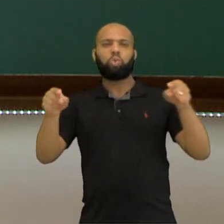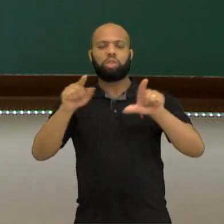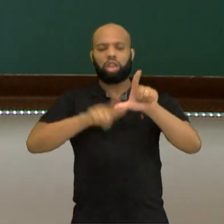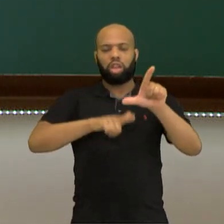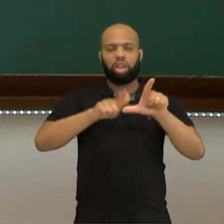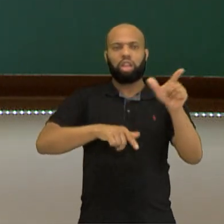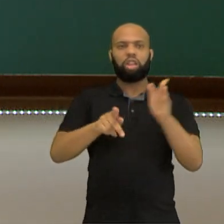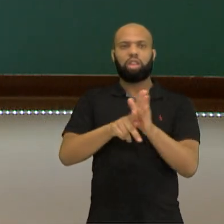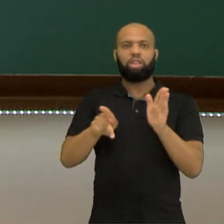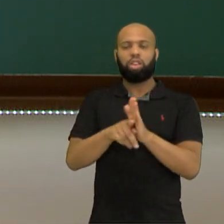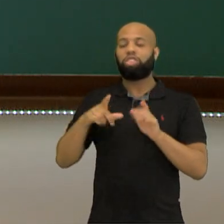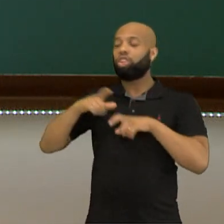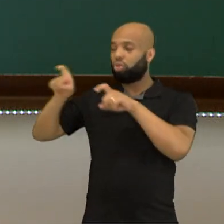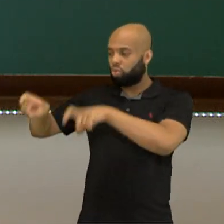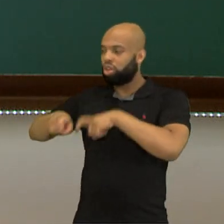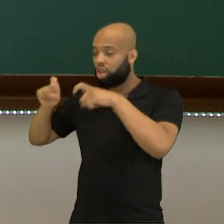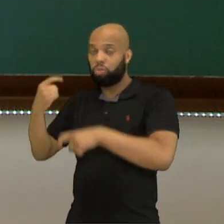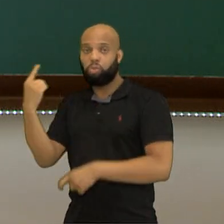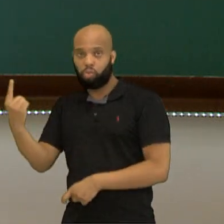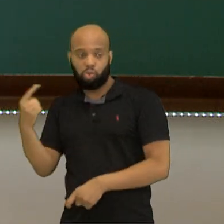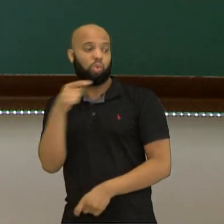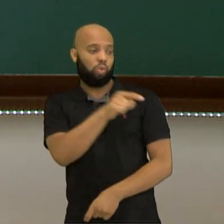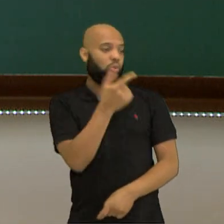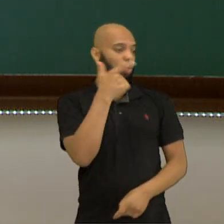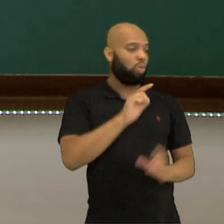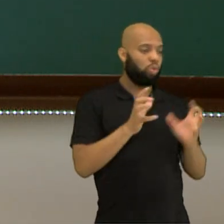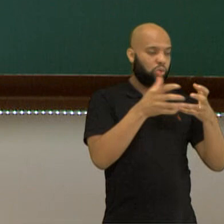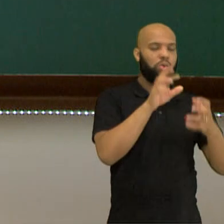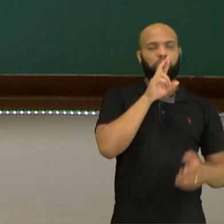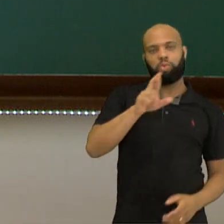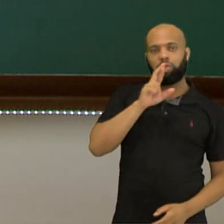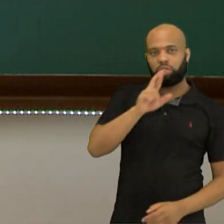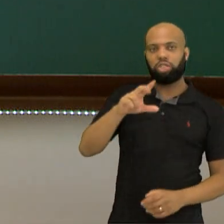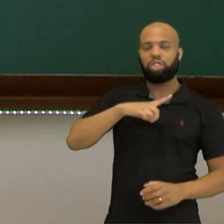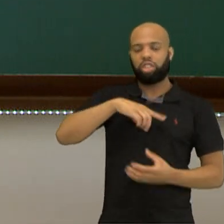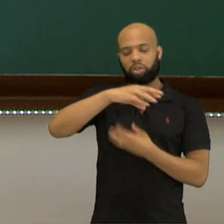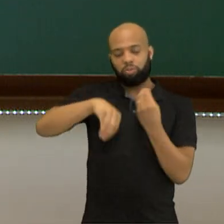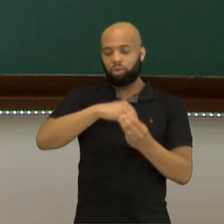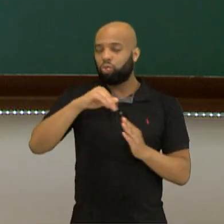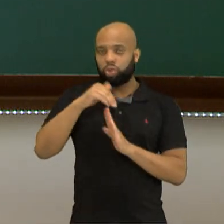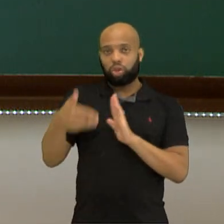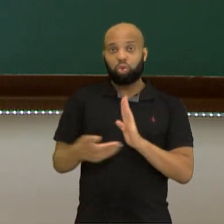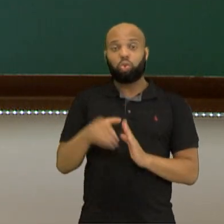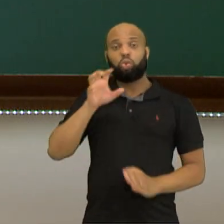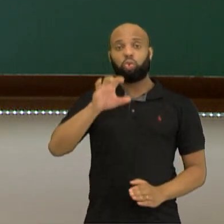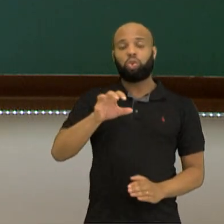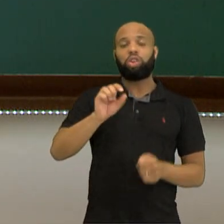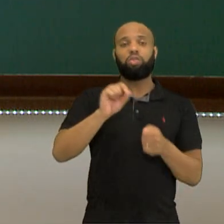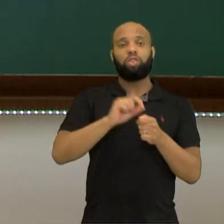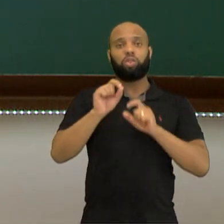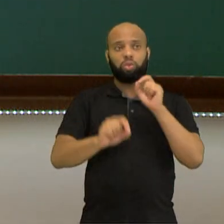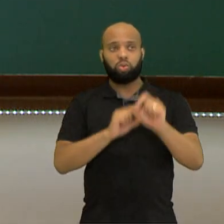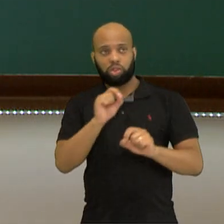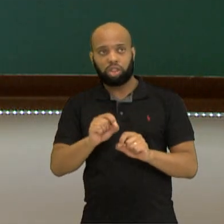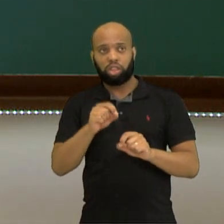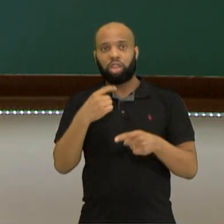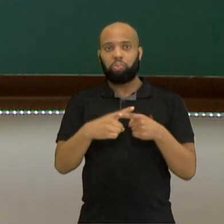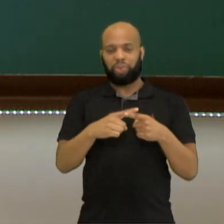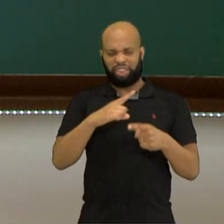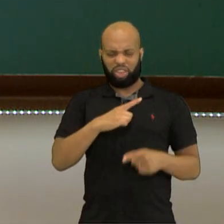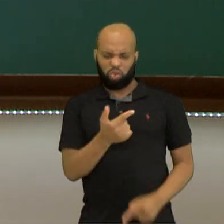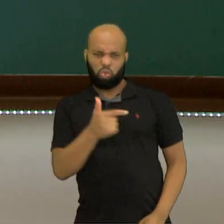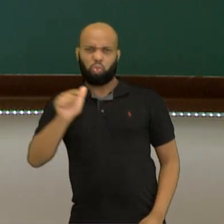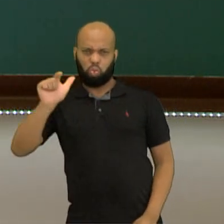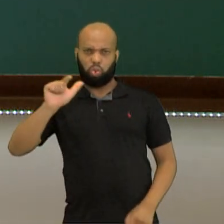letra que o homem do campo puxava, os escravos puxavam. Então, juntando, o work song, ele é originário do blues, né?